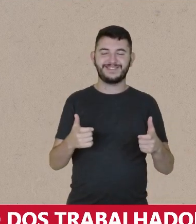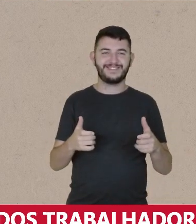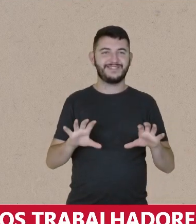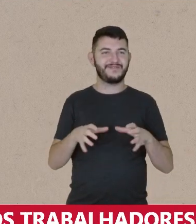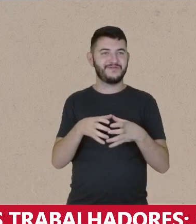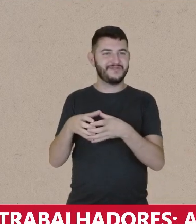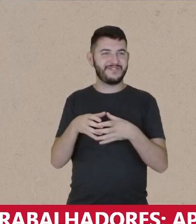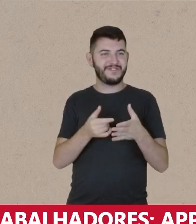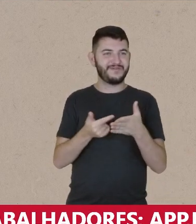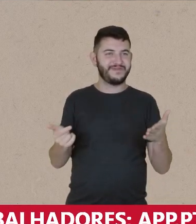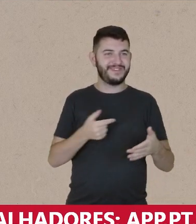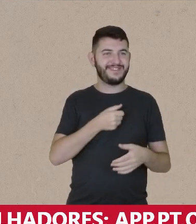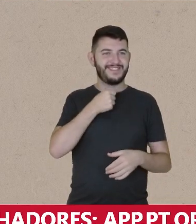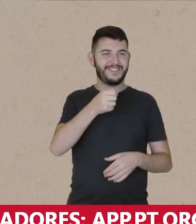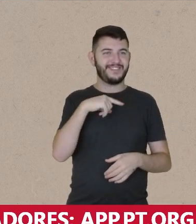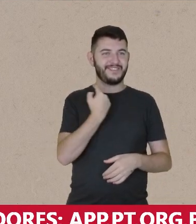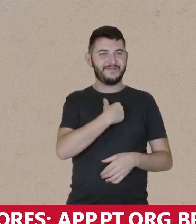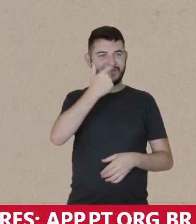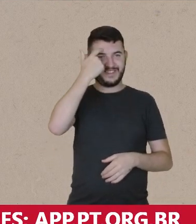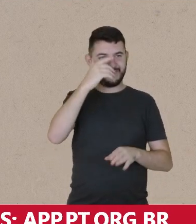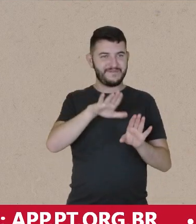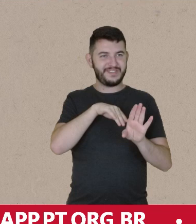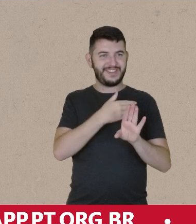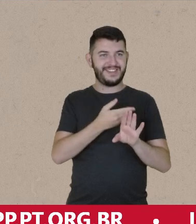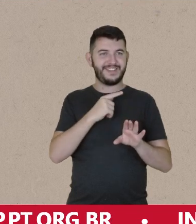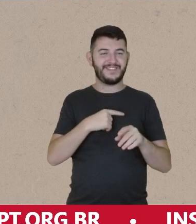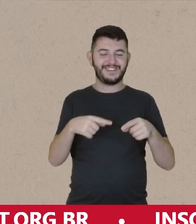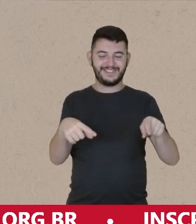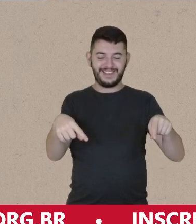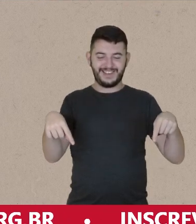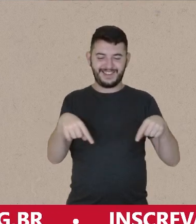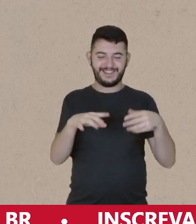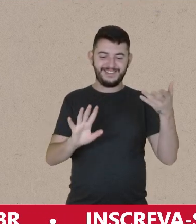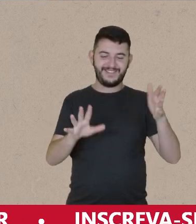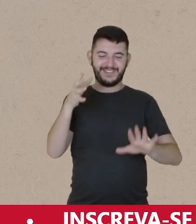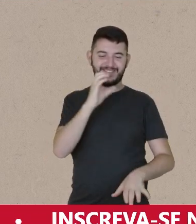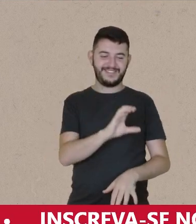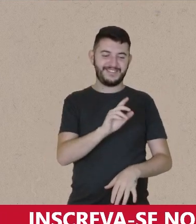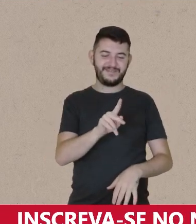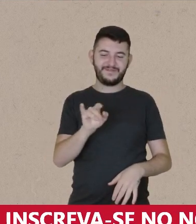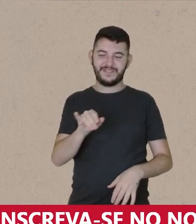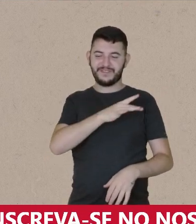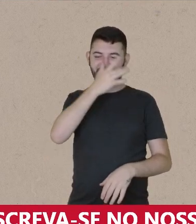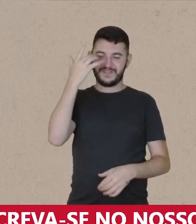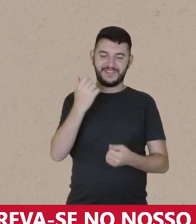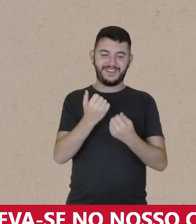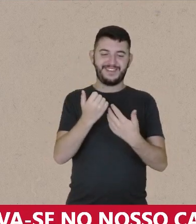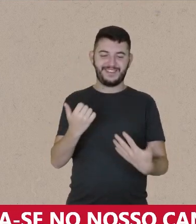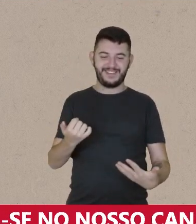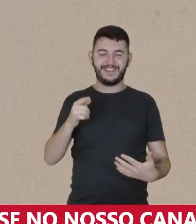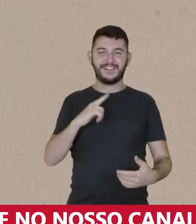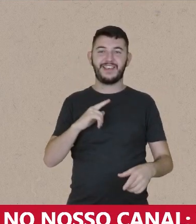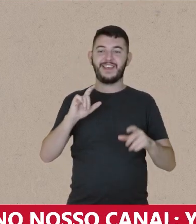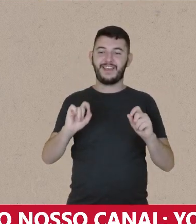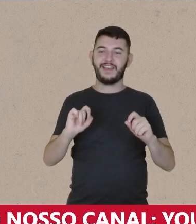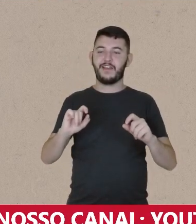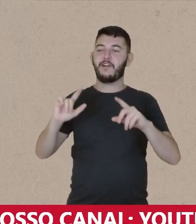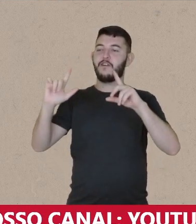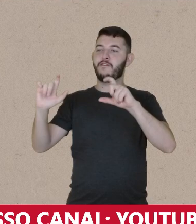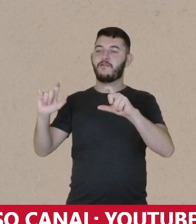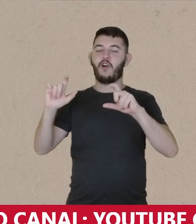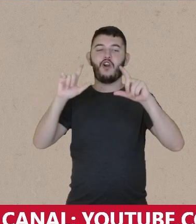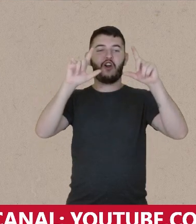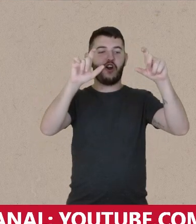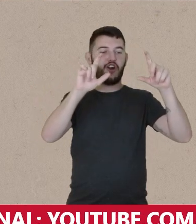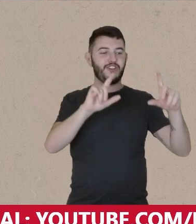gente, deve ter uma sala de situação da CPI, onde os assessores começam a colocar fotos e linhas